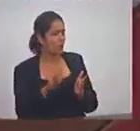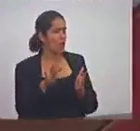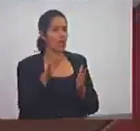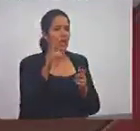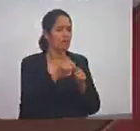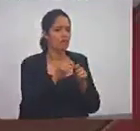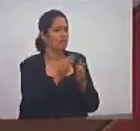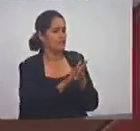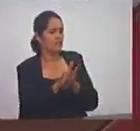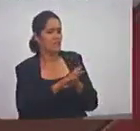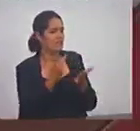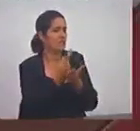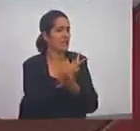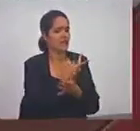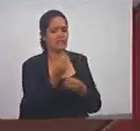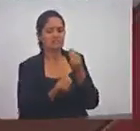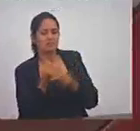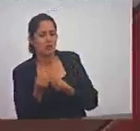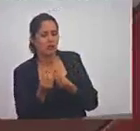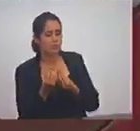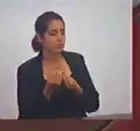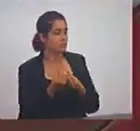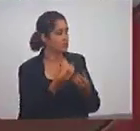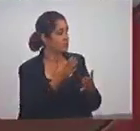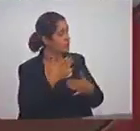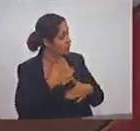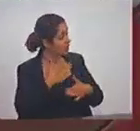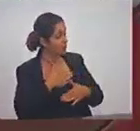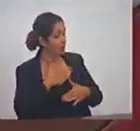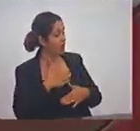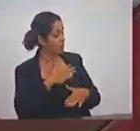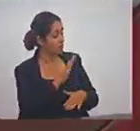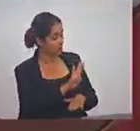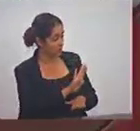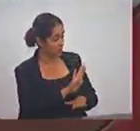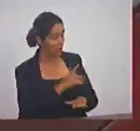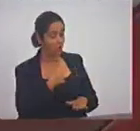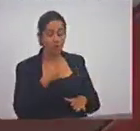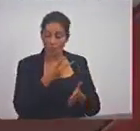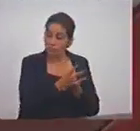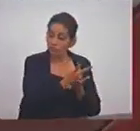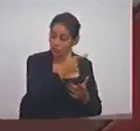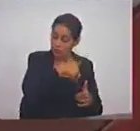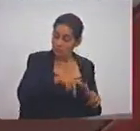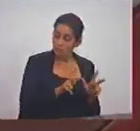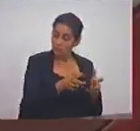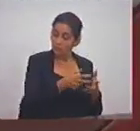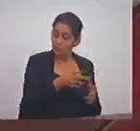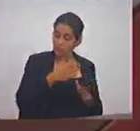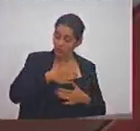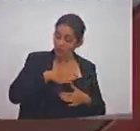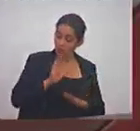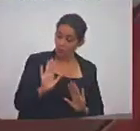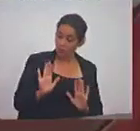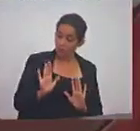Emerson, eu não sou produto de compra e venda, eu vou continuar aqui na Câmara, não vou sair daqui, não, vou continuar aqui, né, e pode ficar